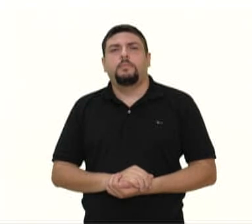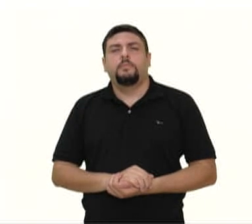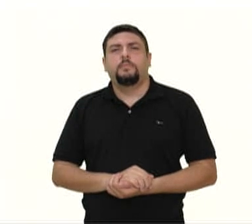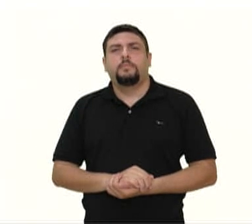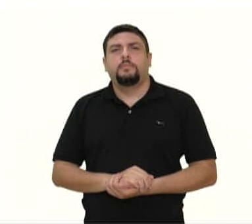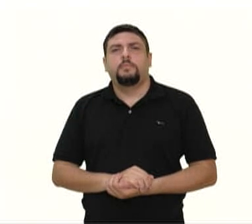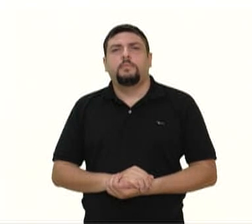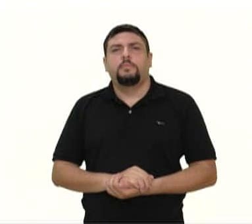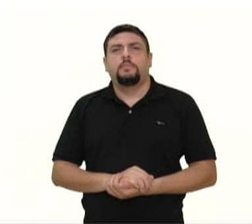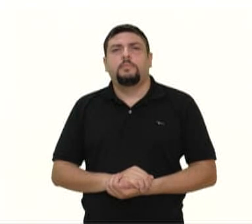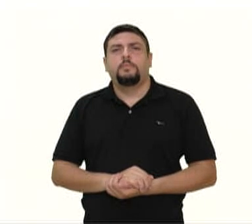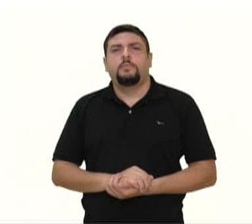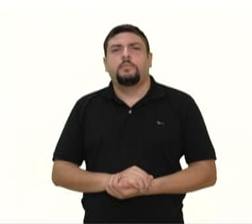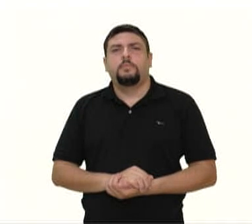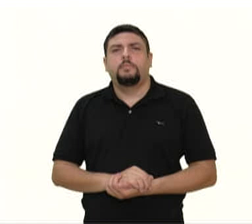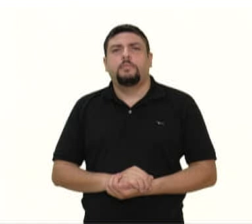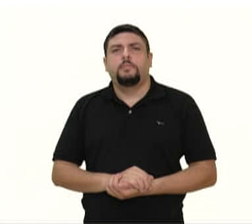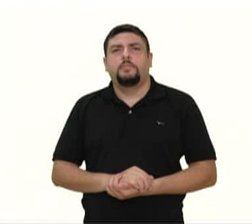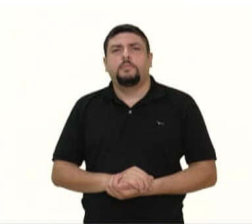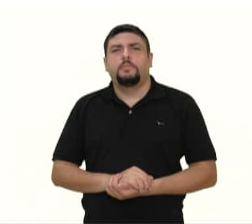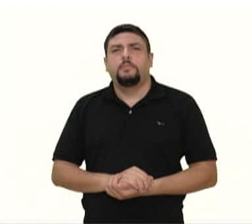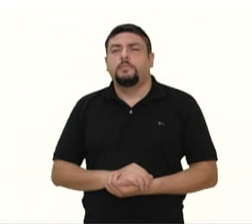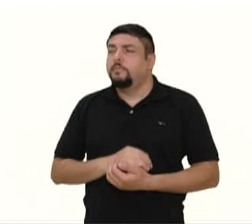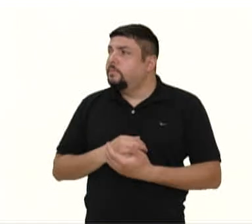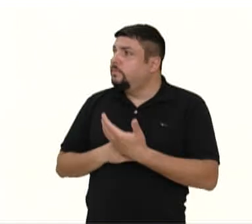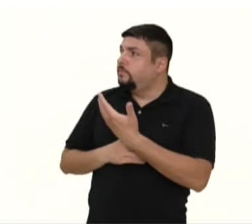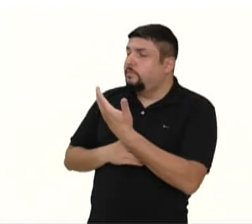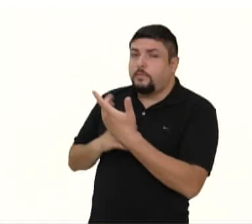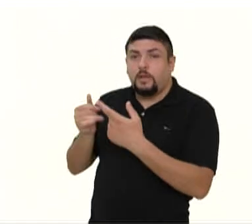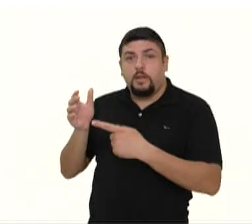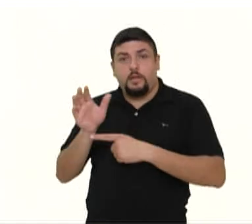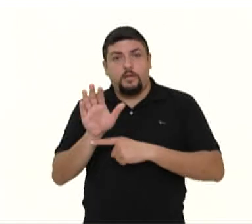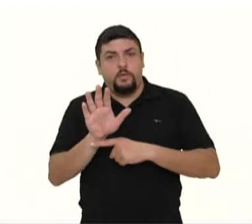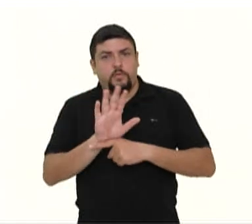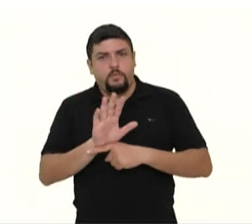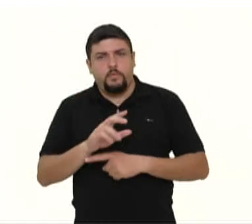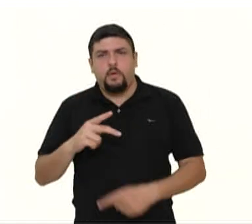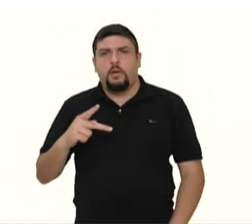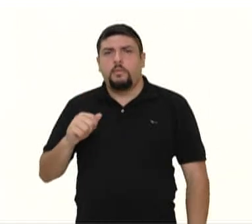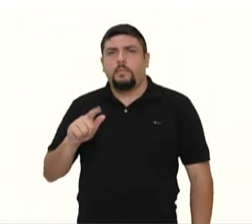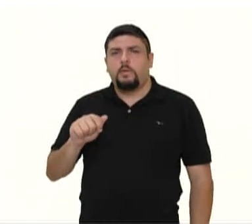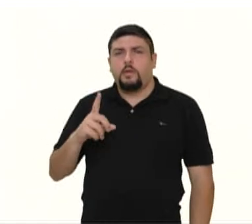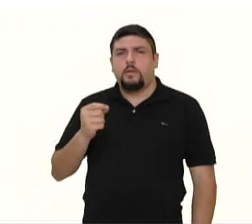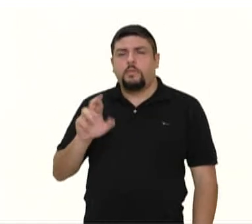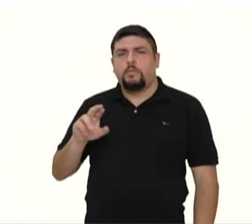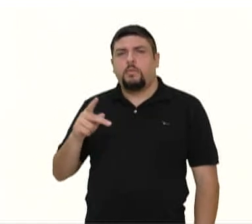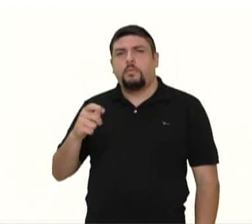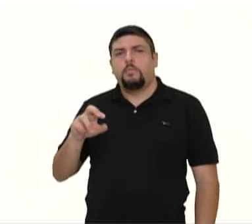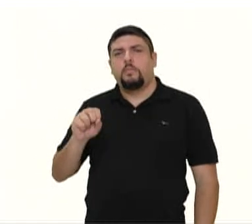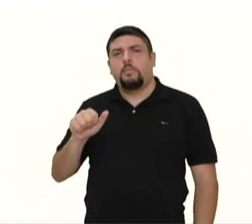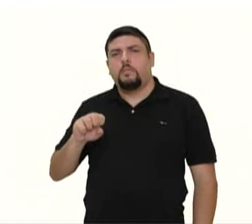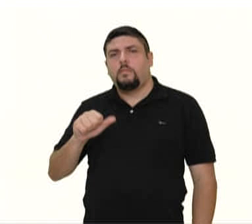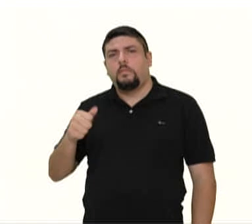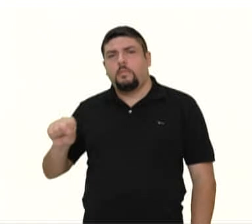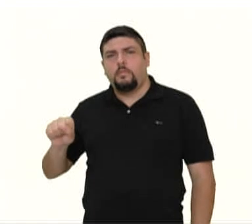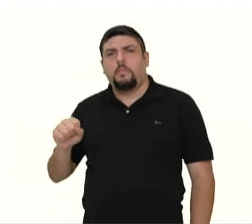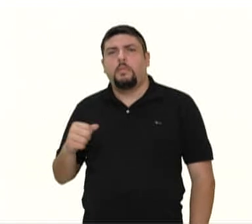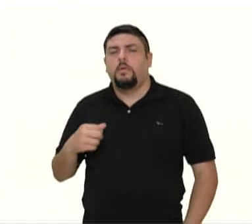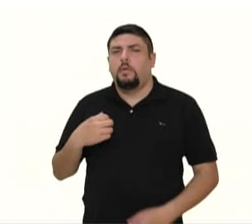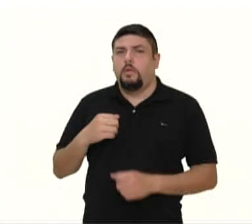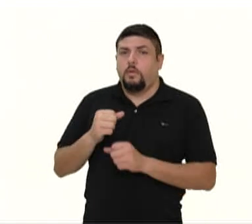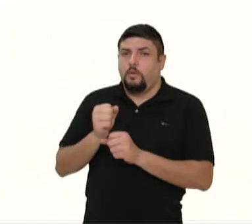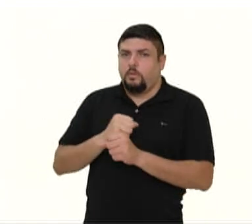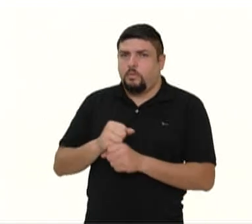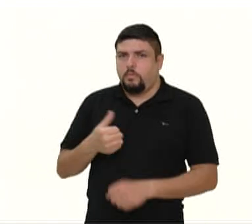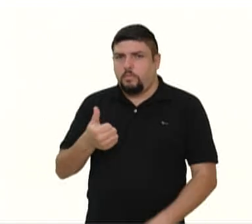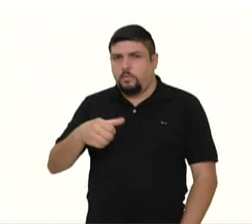slide, aí o cartaz do filme O Pagador de Promessas, que teve aí mais de uma versão. Essa versão de